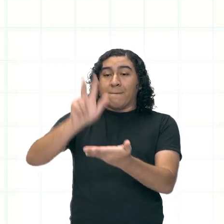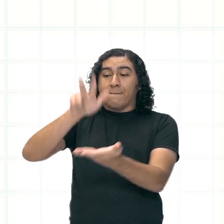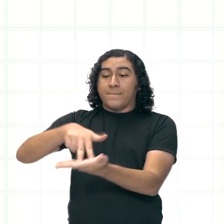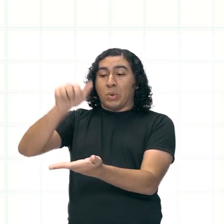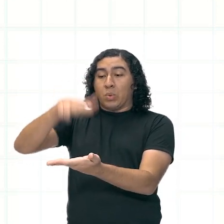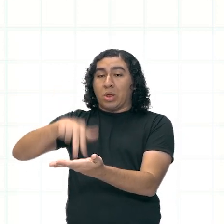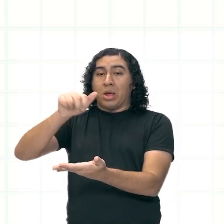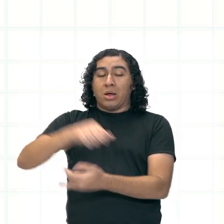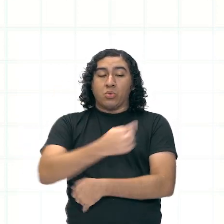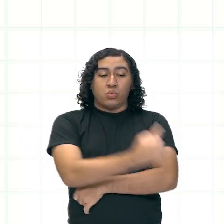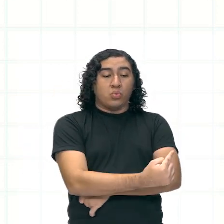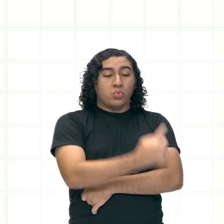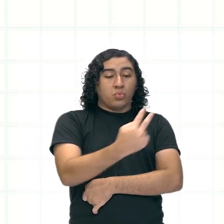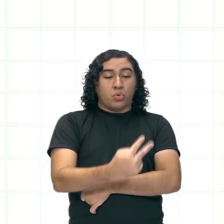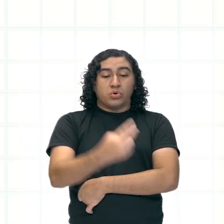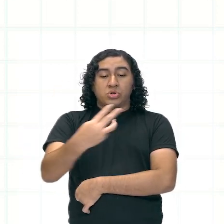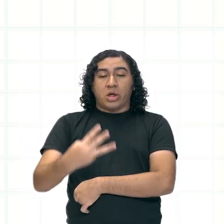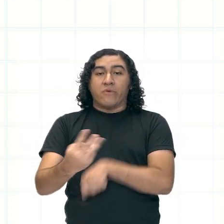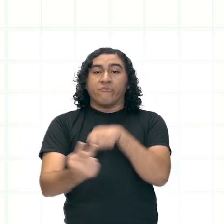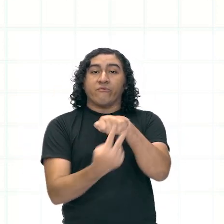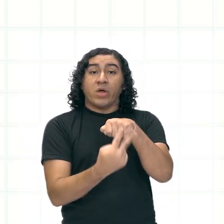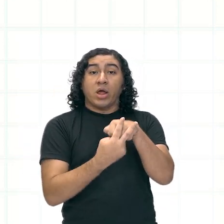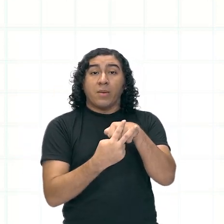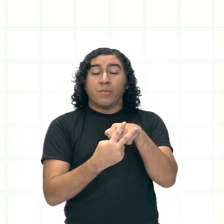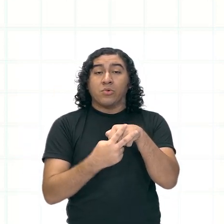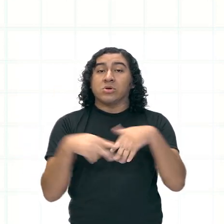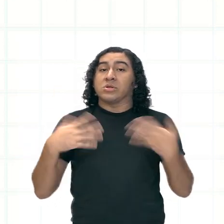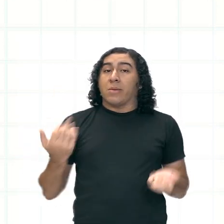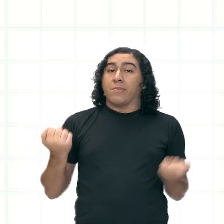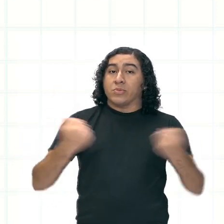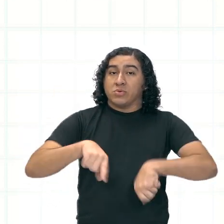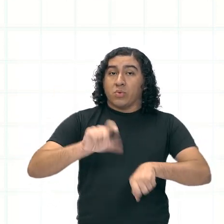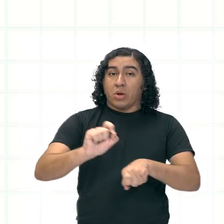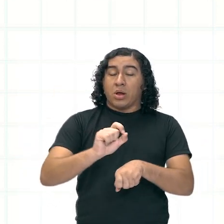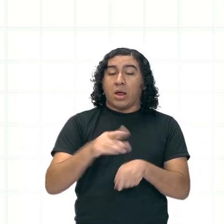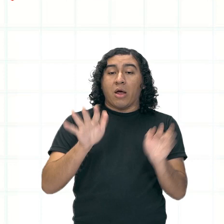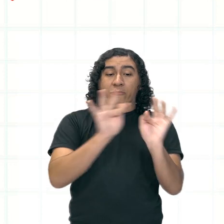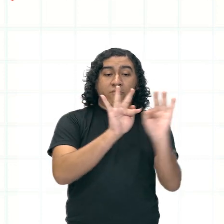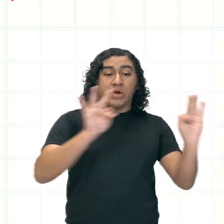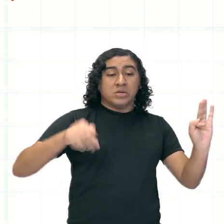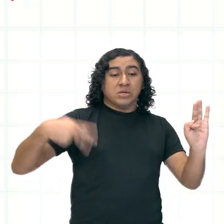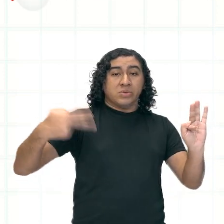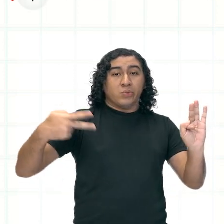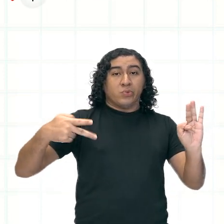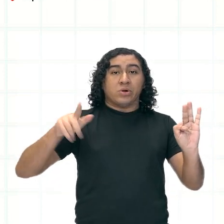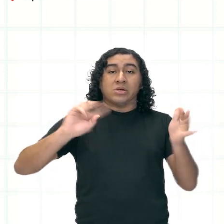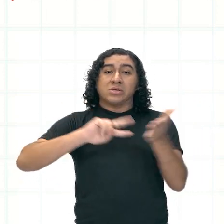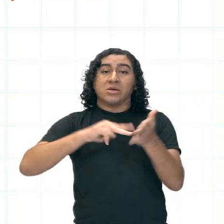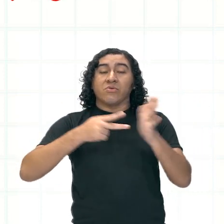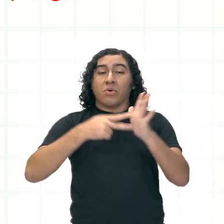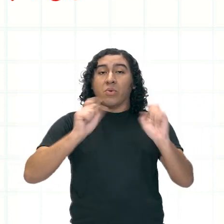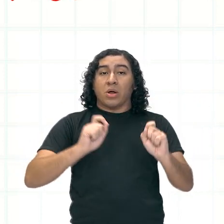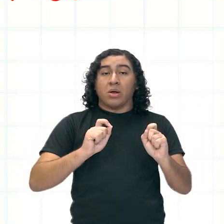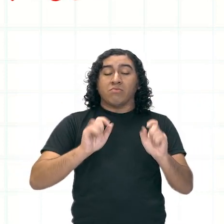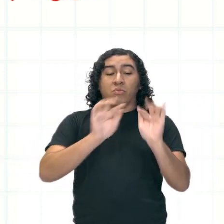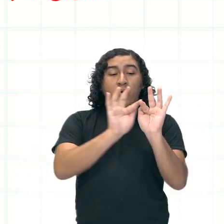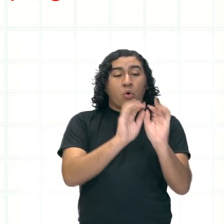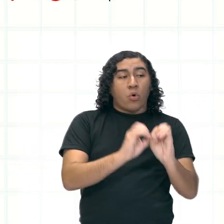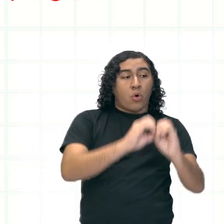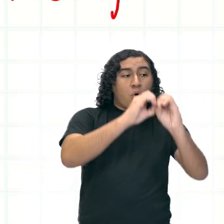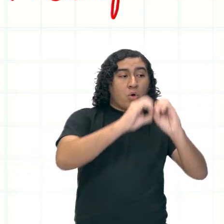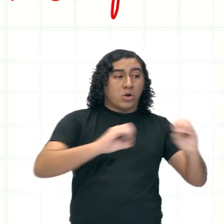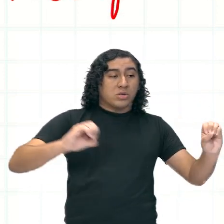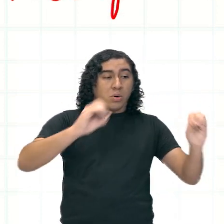neste enunciado, nesse período. Então, isso torna este segundo enunciado, esse período, como um